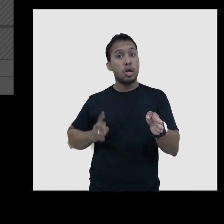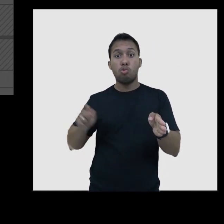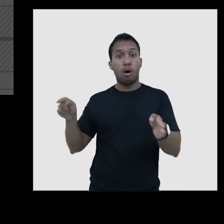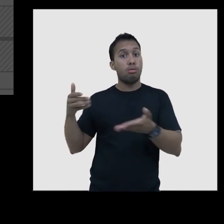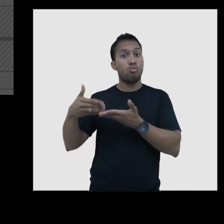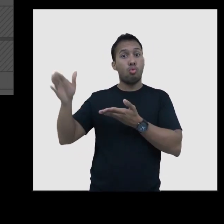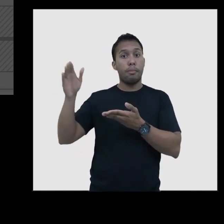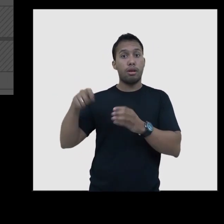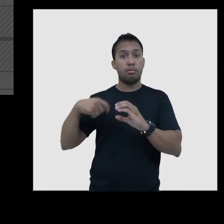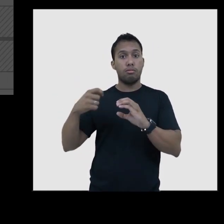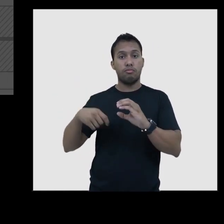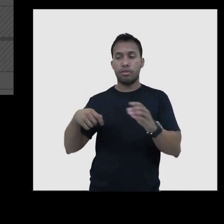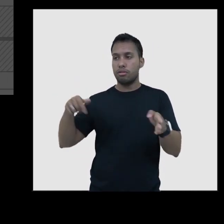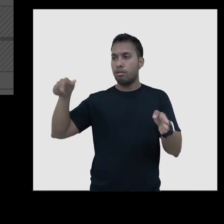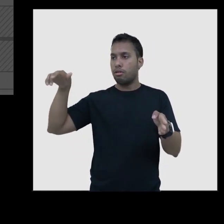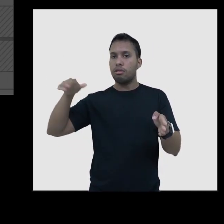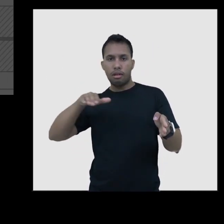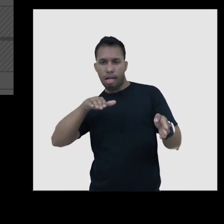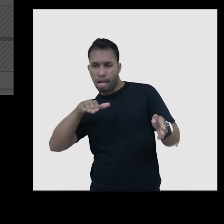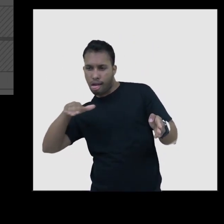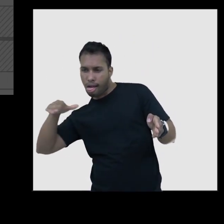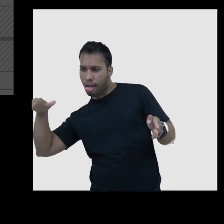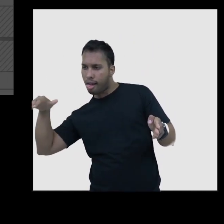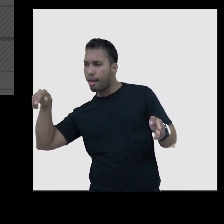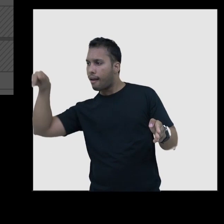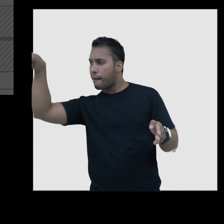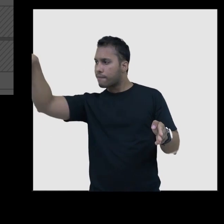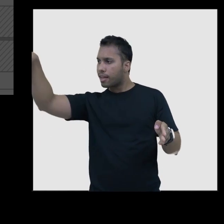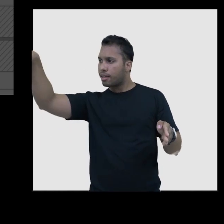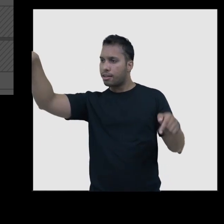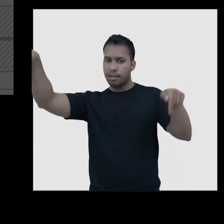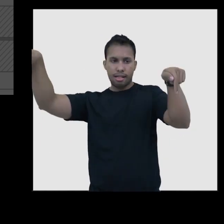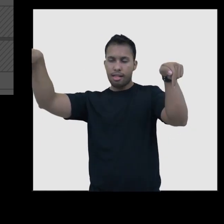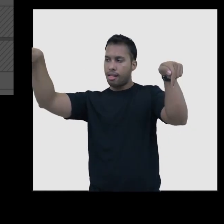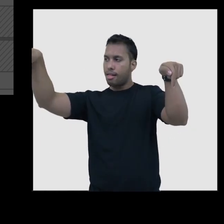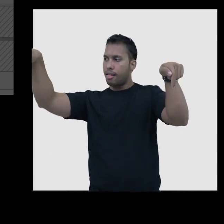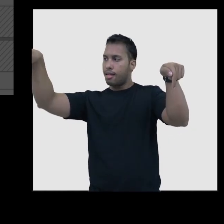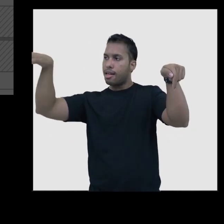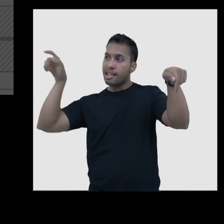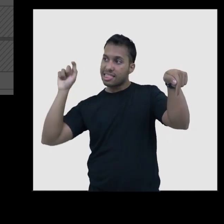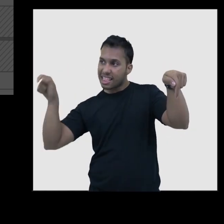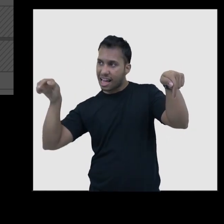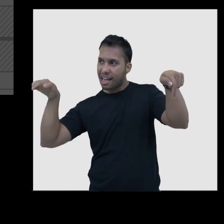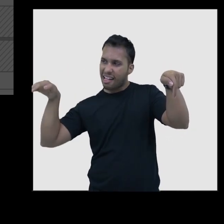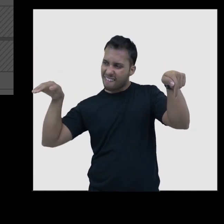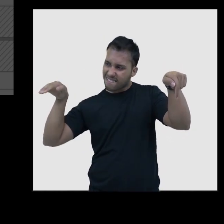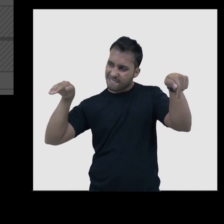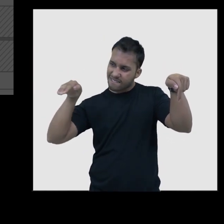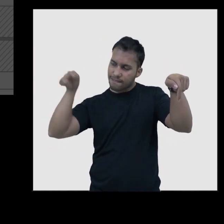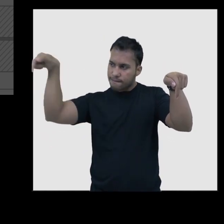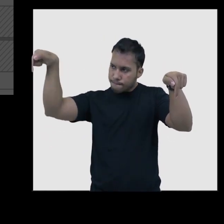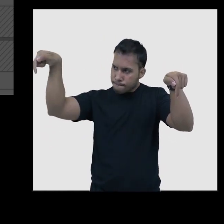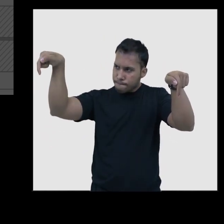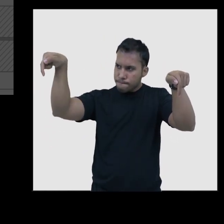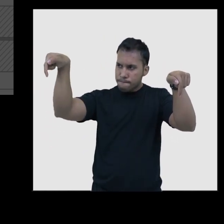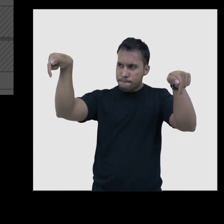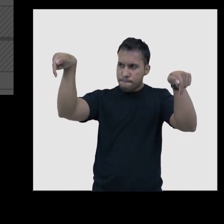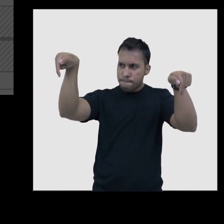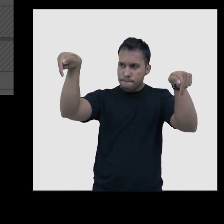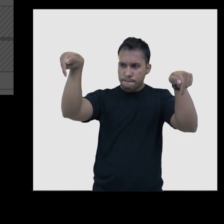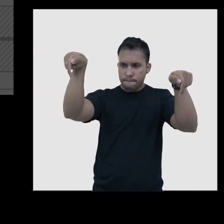gruding. E a gente vai fazer o mesmo lá no início. A gente vai pôr o mouse no início dessa barra, ó,